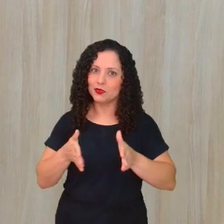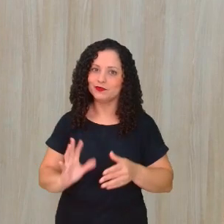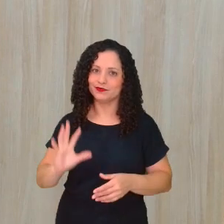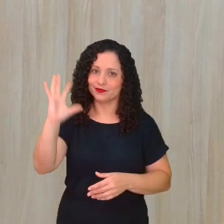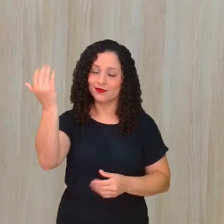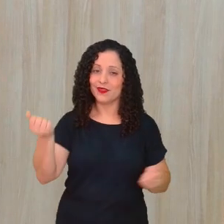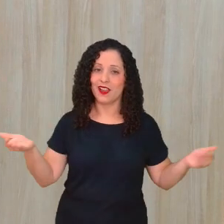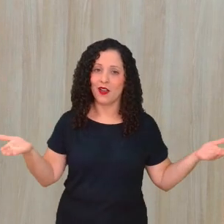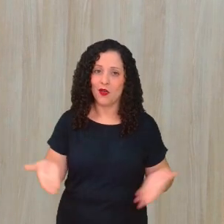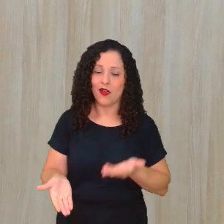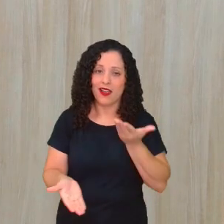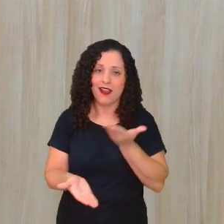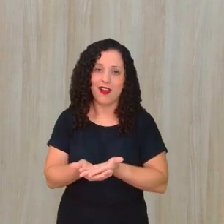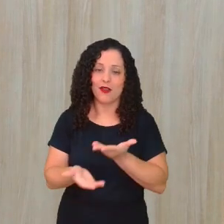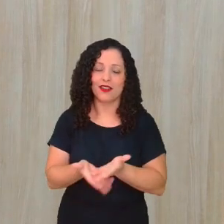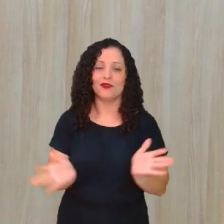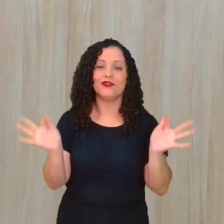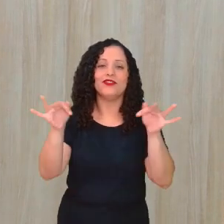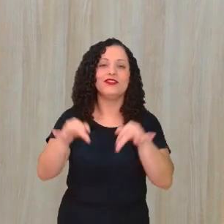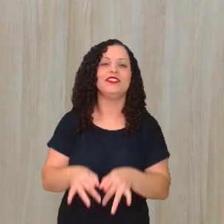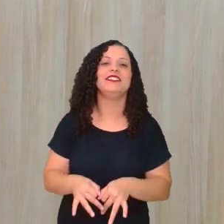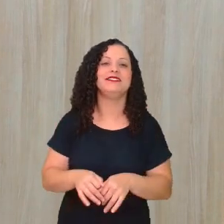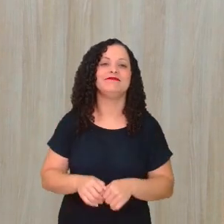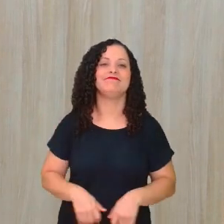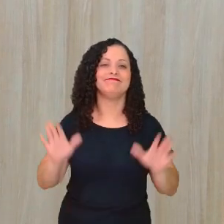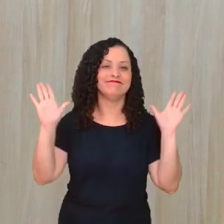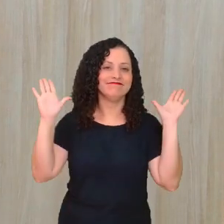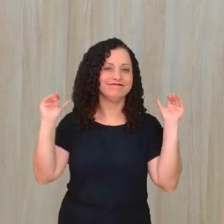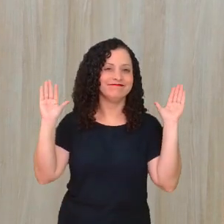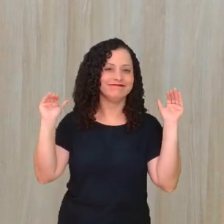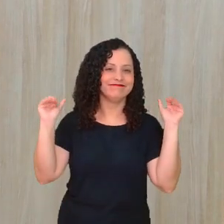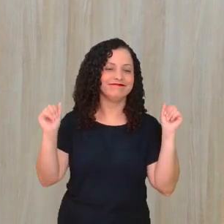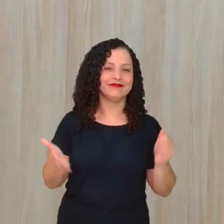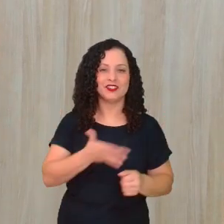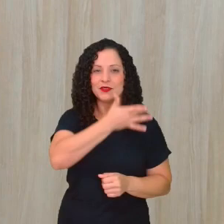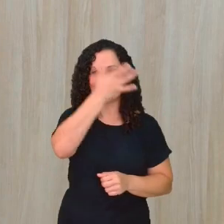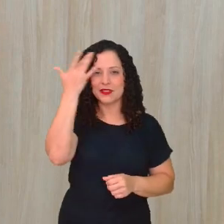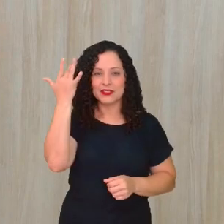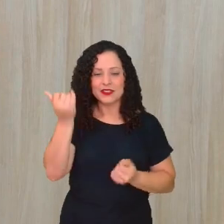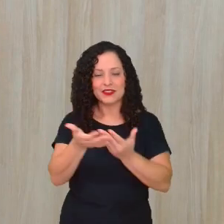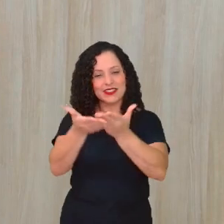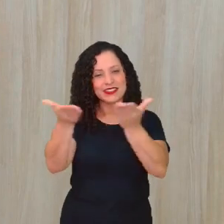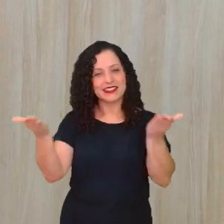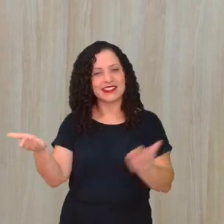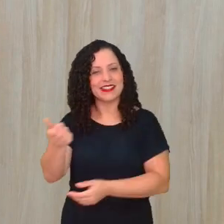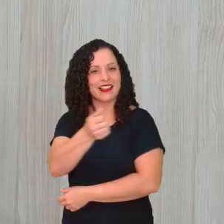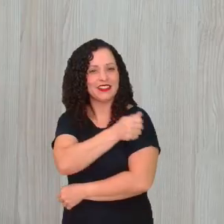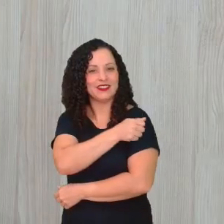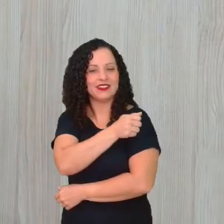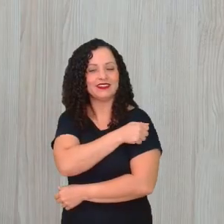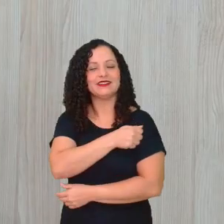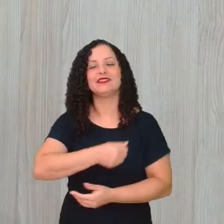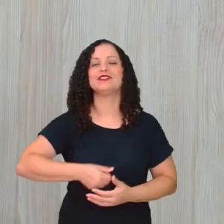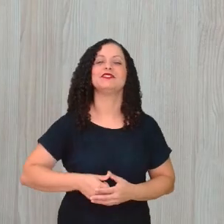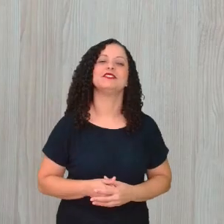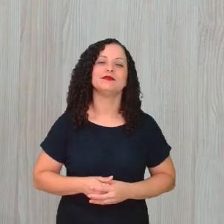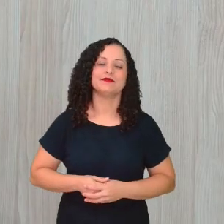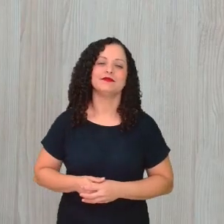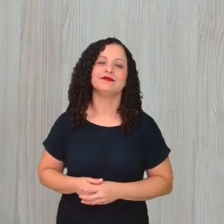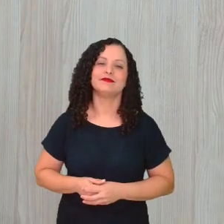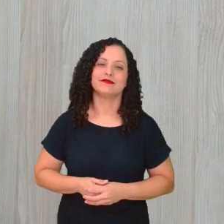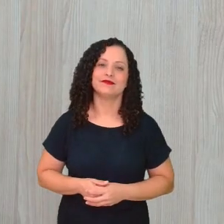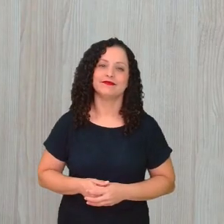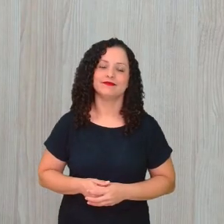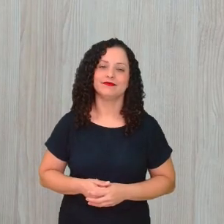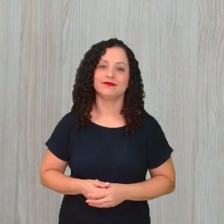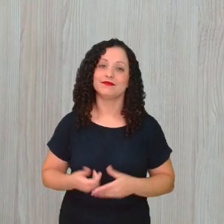chegando ao fim dessa aula, professor Luciano. Se despeça aí do povo do 8º ano. É isso aí, pessoal. Aí, ó,